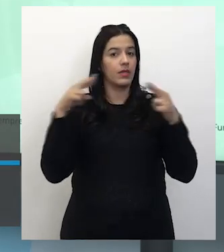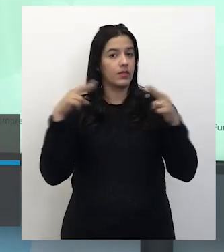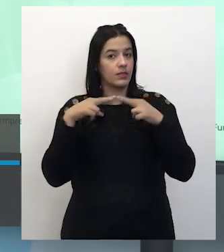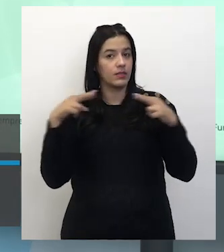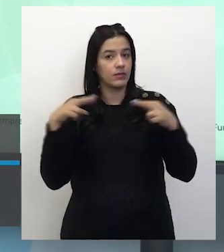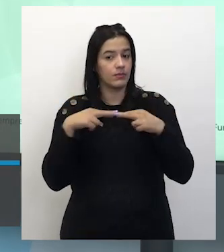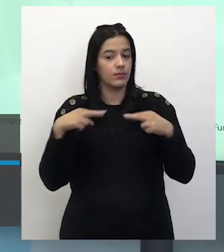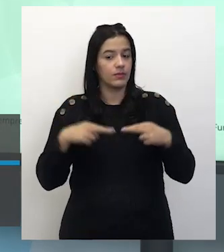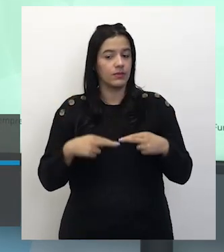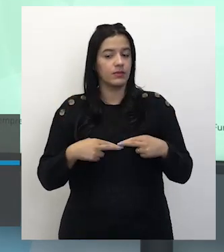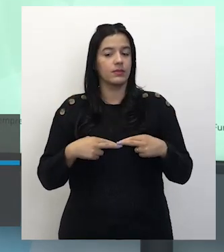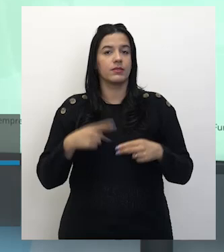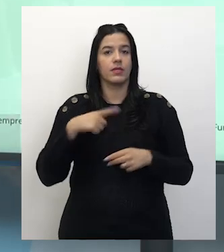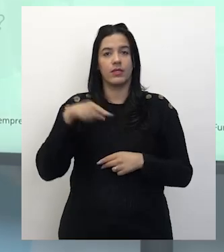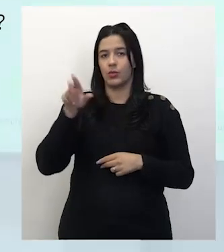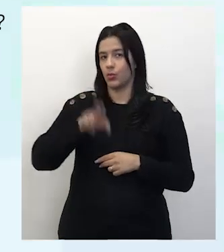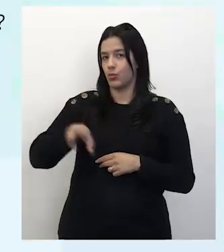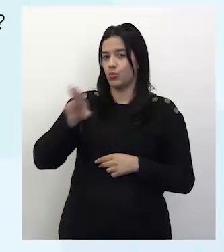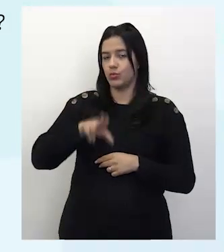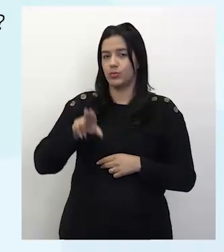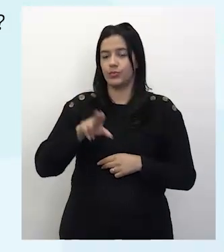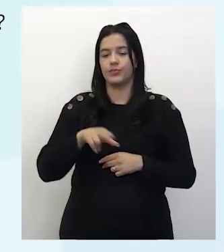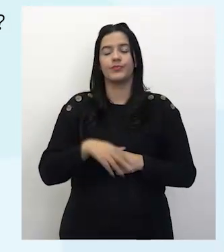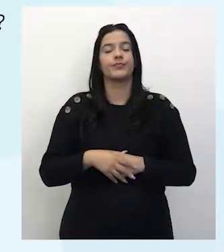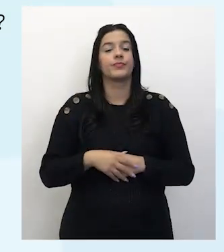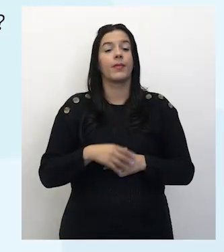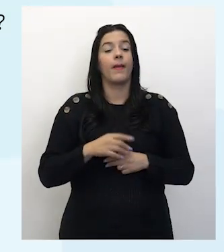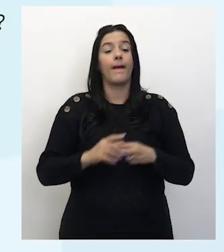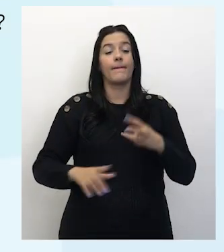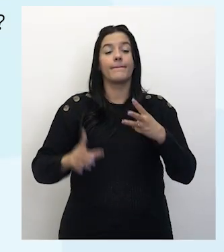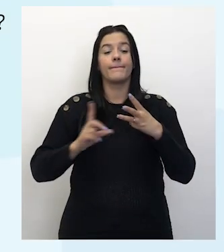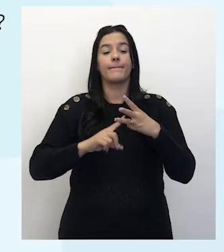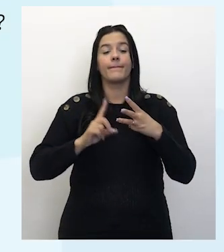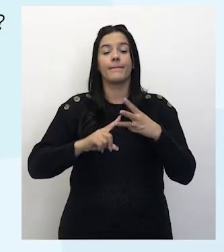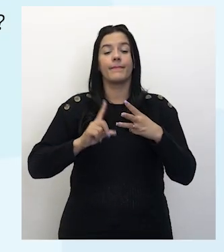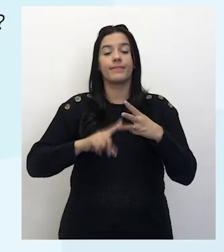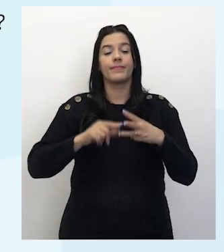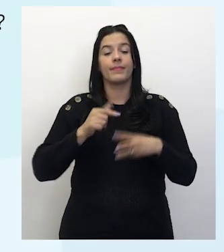tá bom? E depois, quais são as consequências da seca